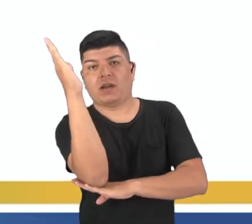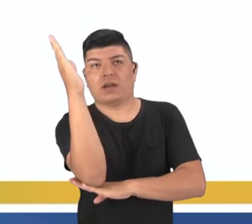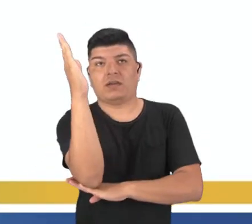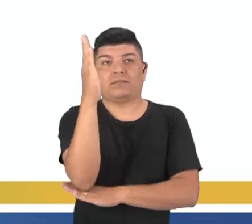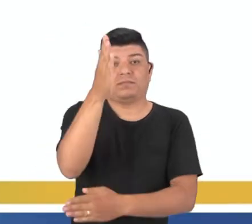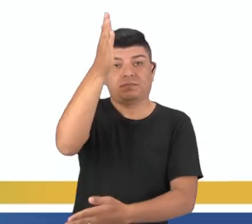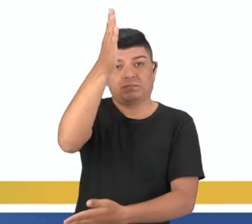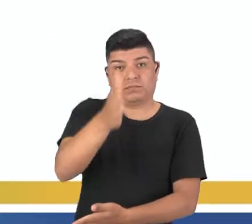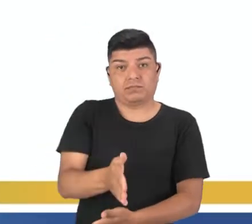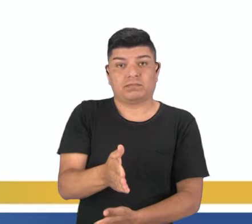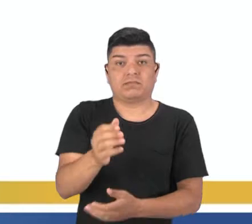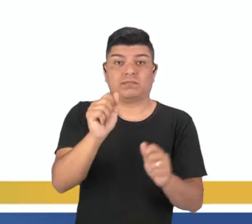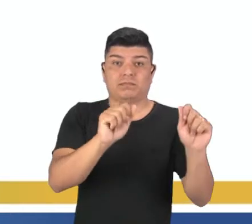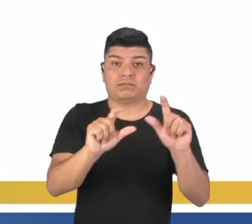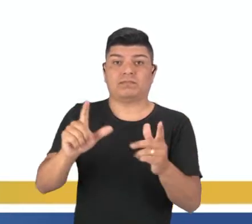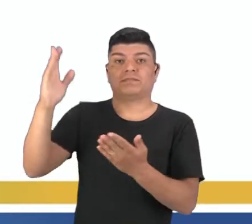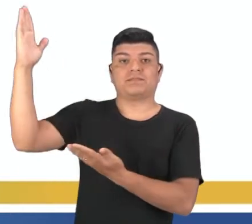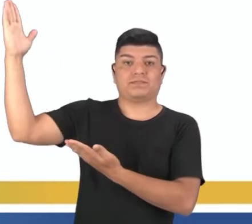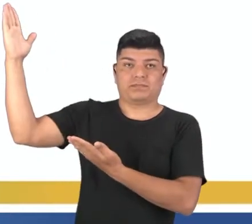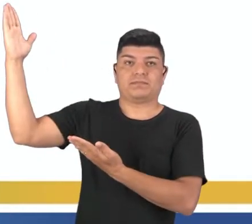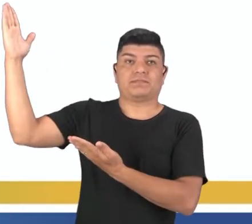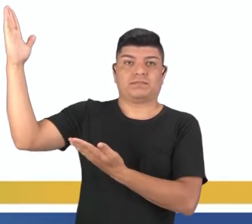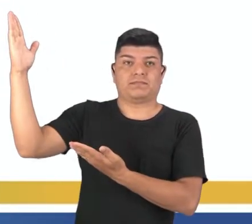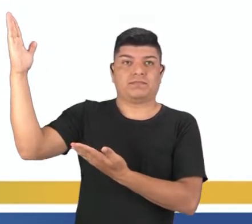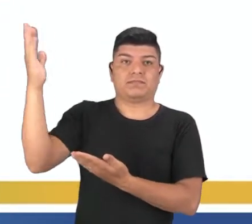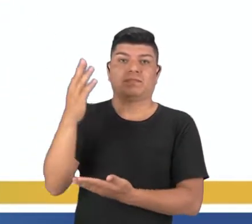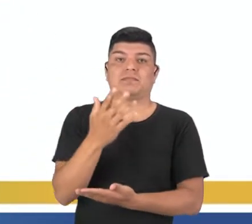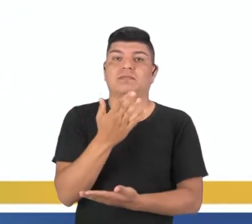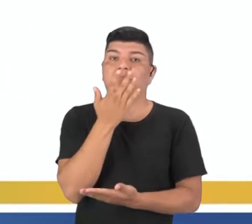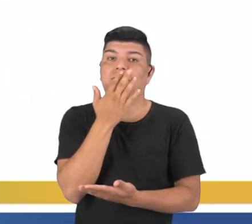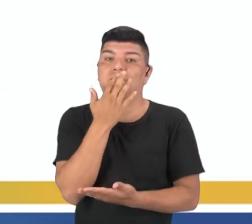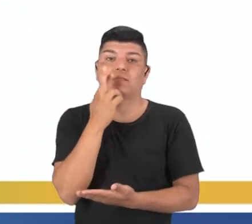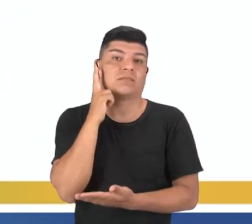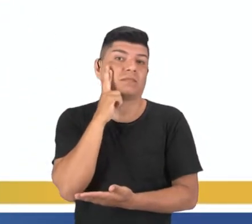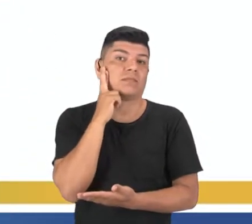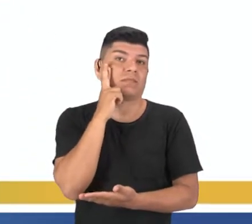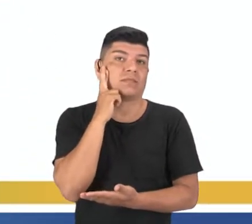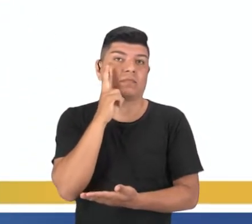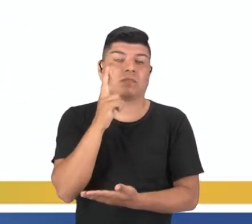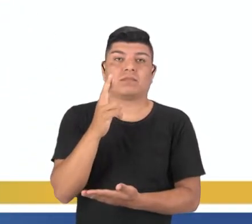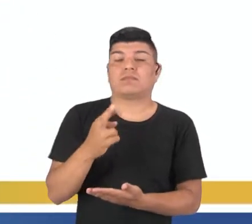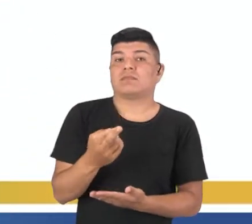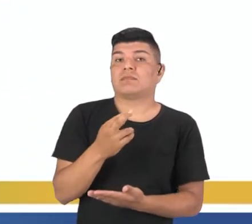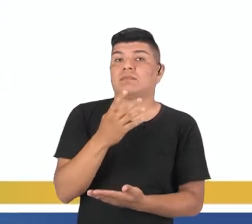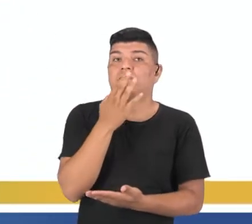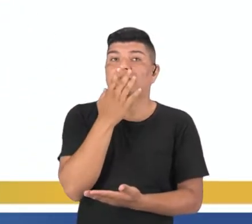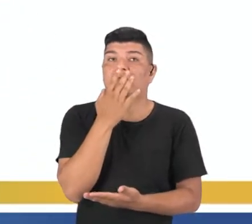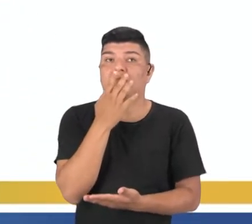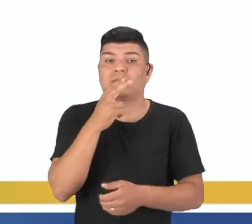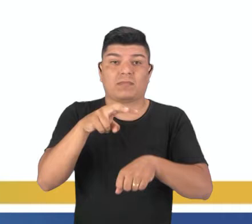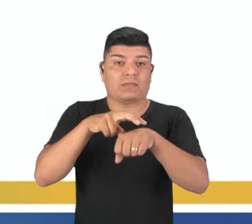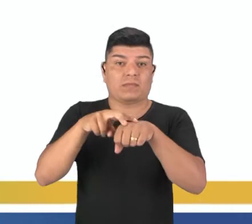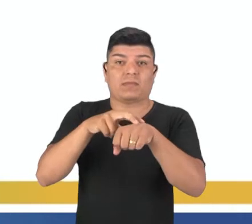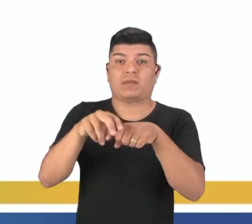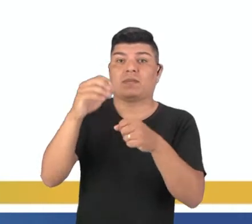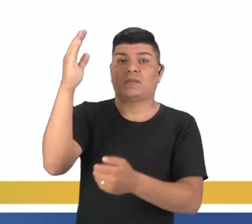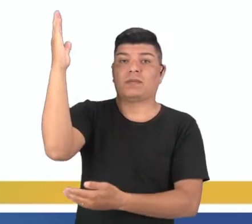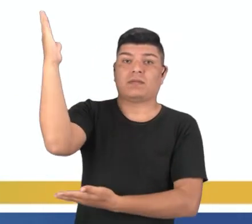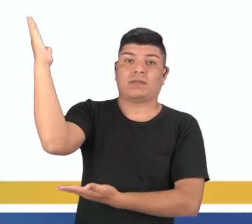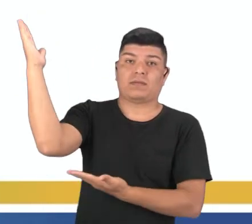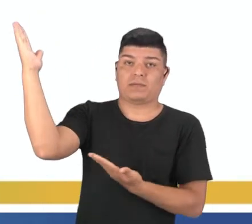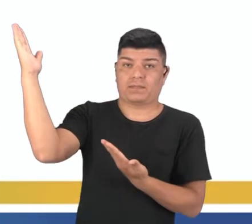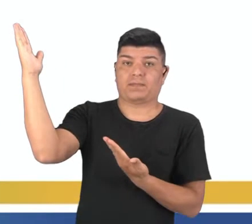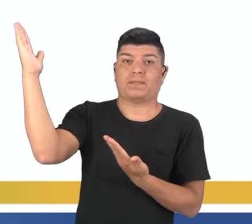observe um cilindro reto aí, exemplo de um cilindro reto na figura rosa e de um cilindro oblíquo na figura em